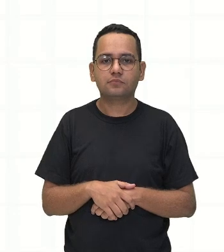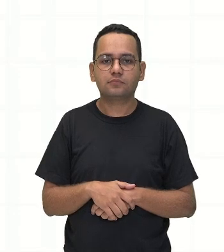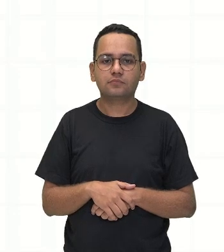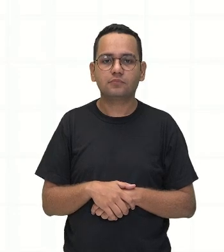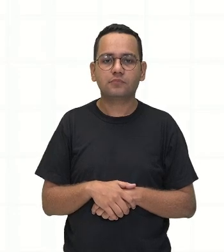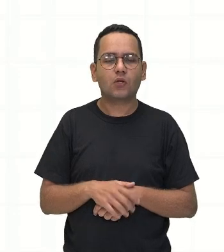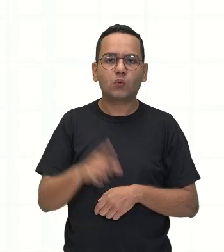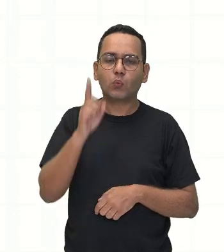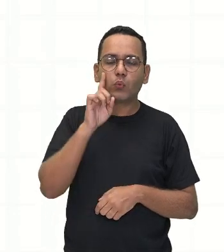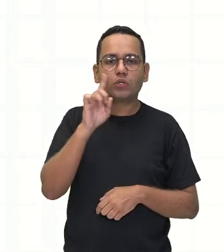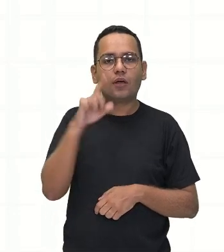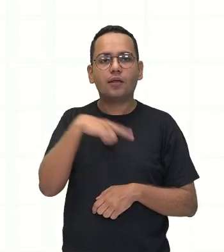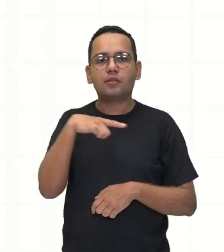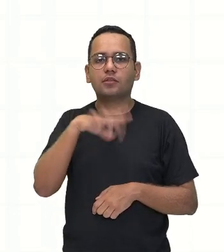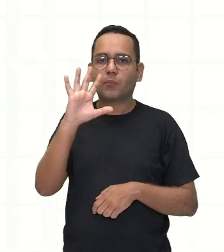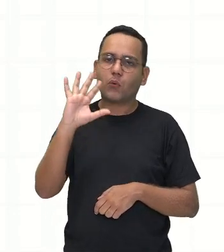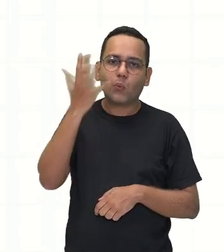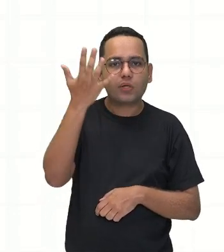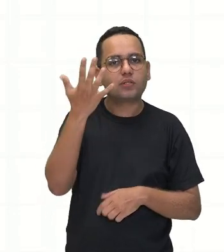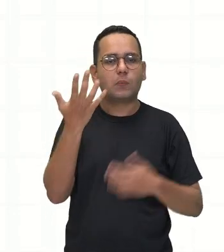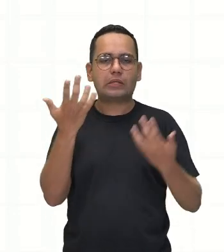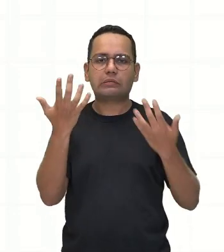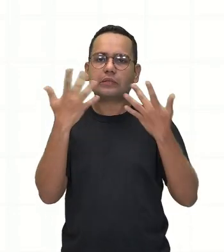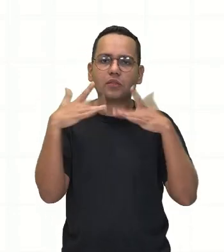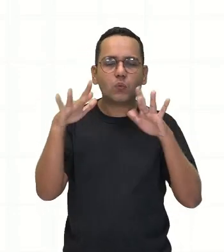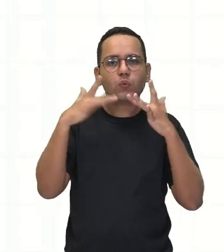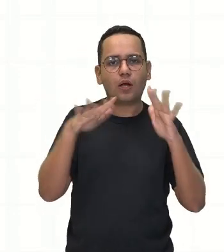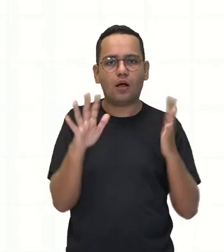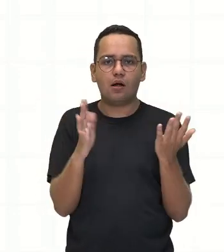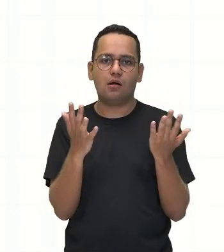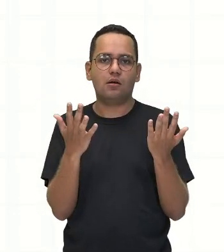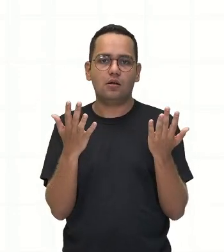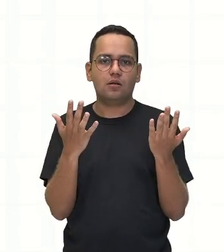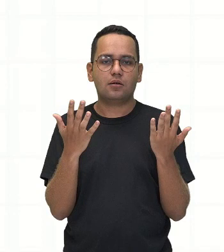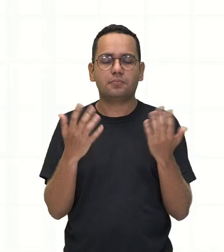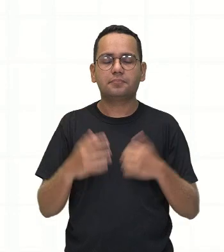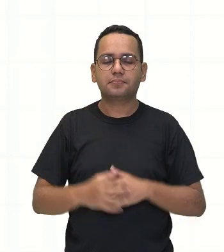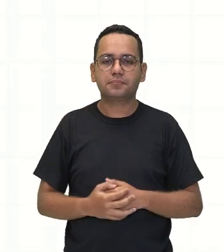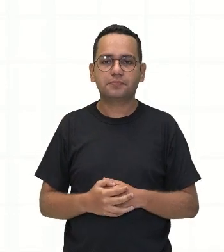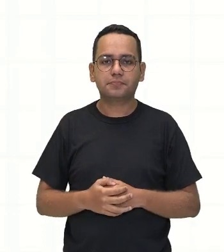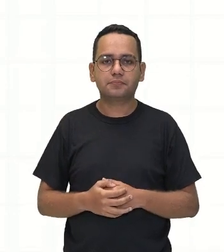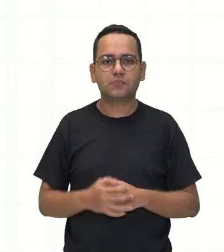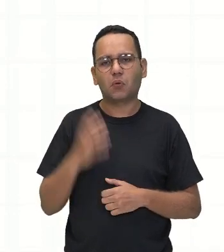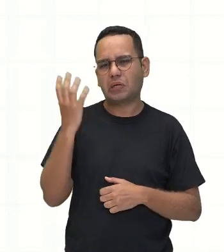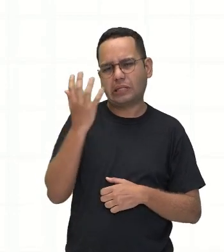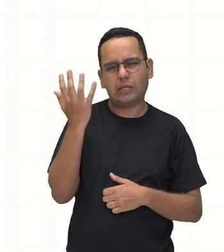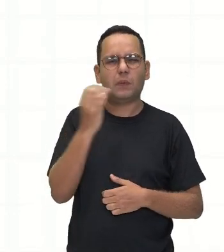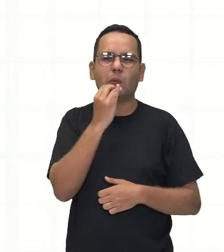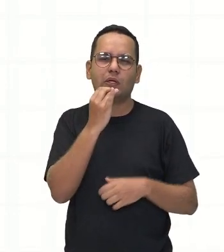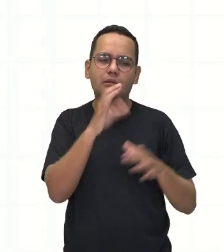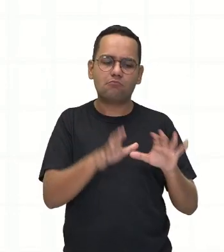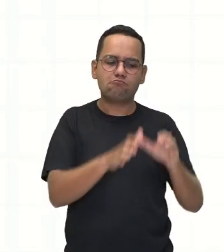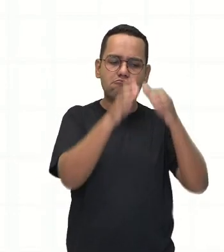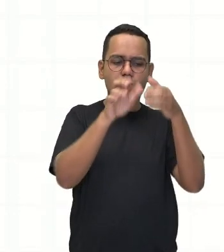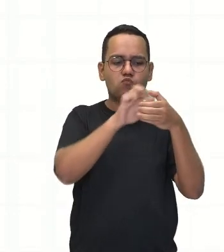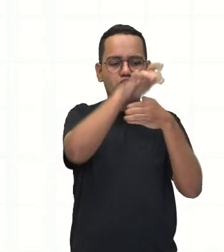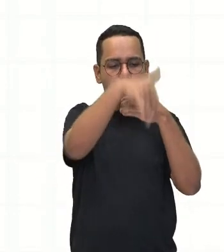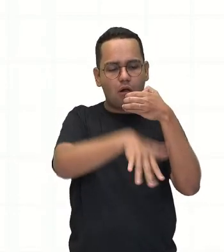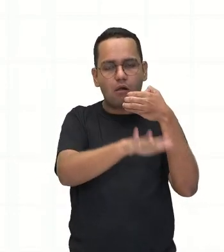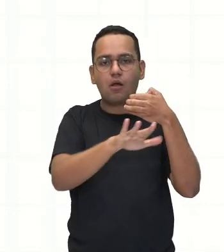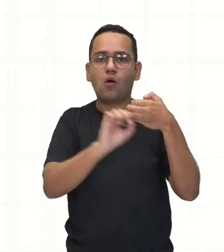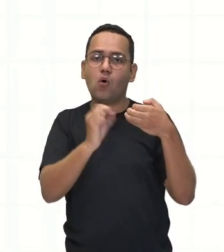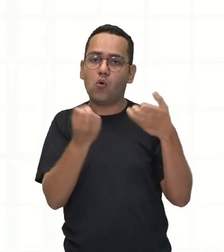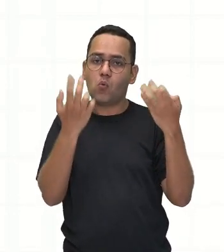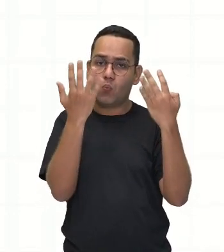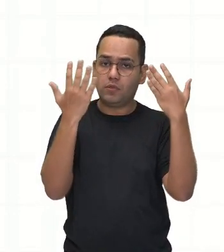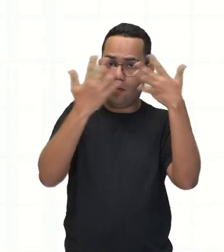por efeitos da natureza, por situações ambientais, como vulcões e neblinas.